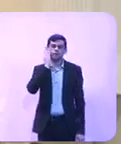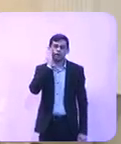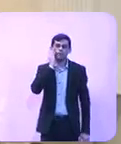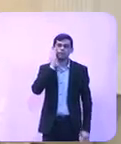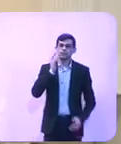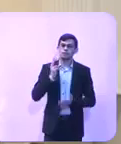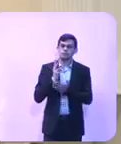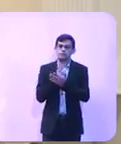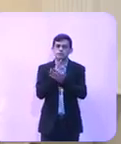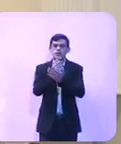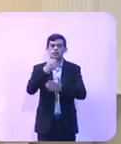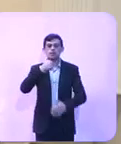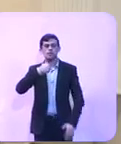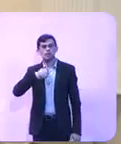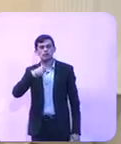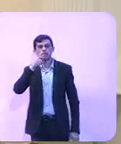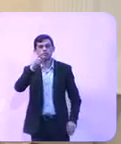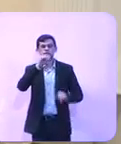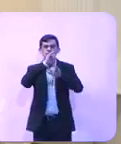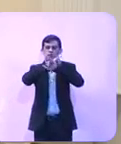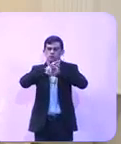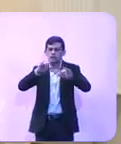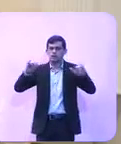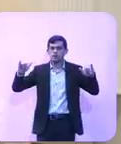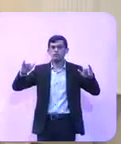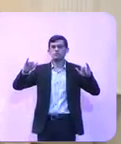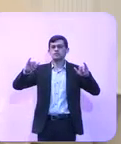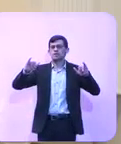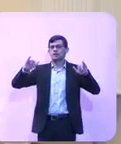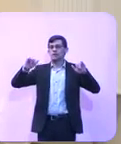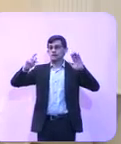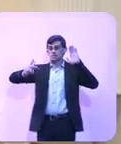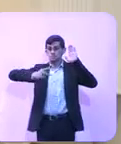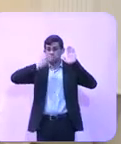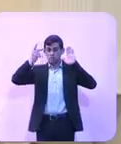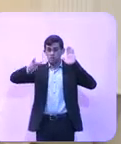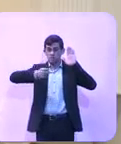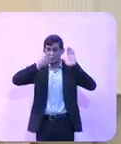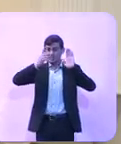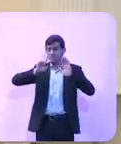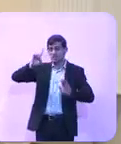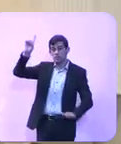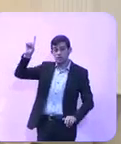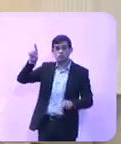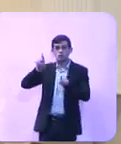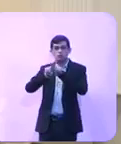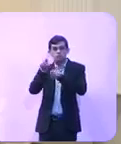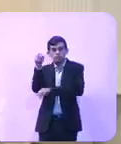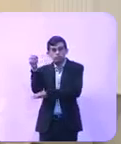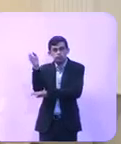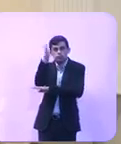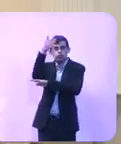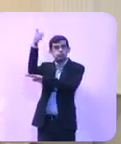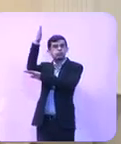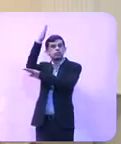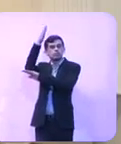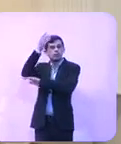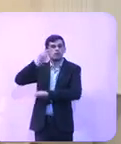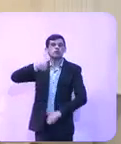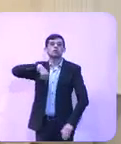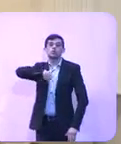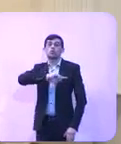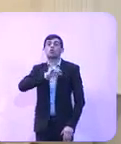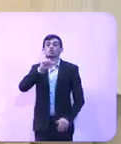gente declara as promessas de Deus e levanta as bandeiras da fé, nós somos